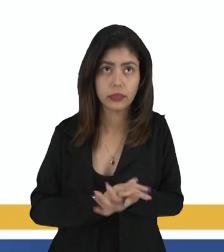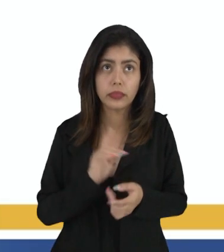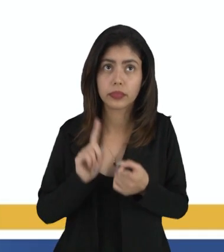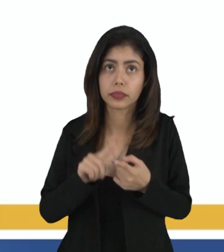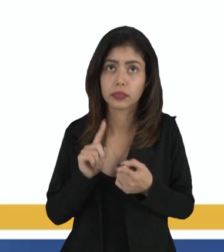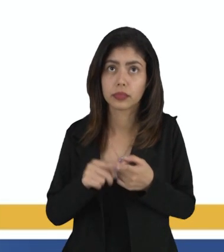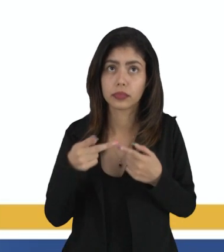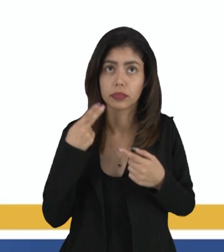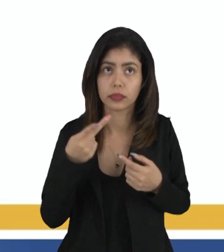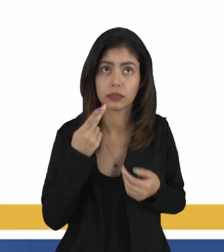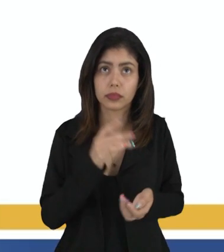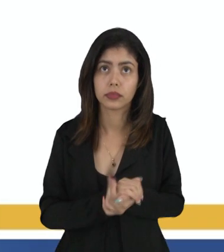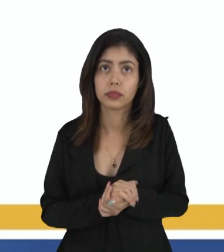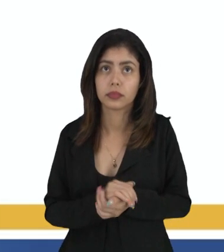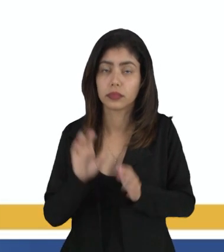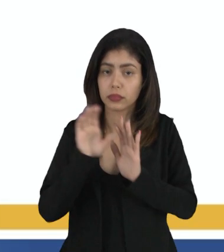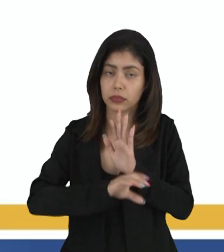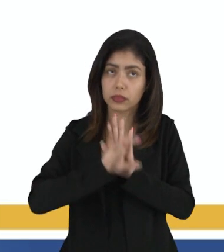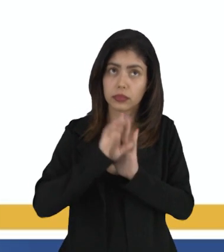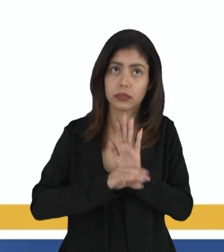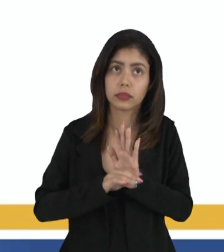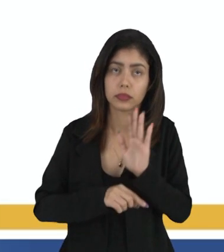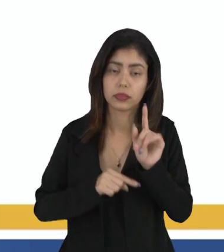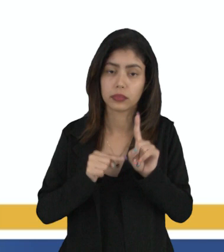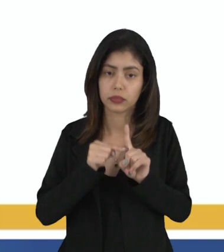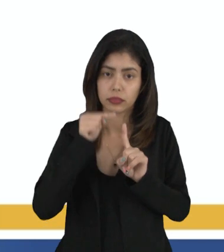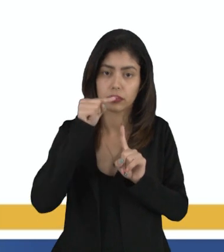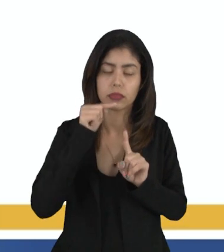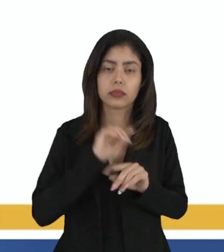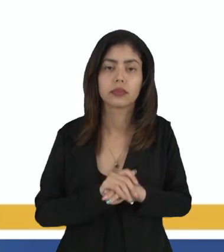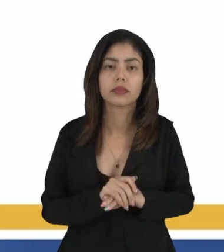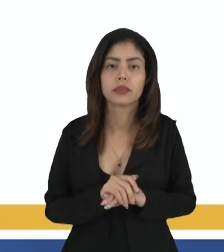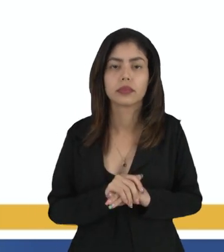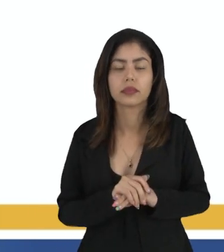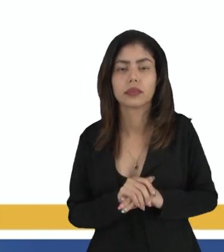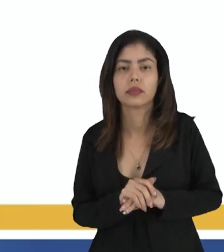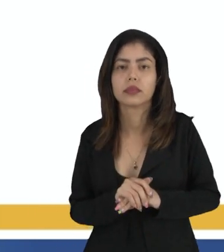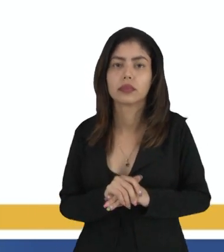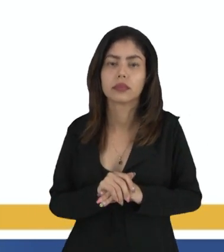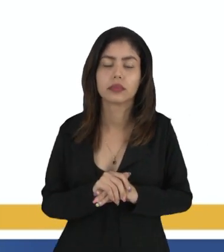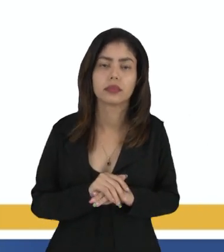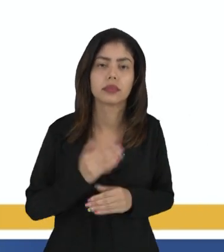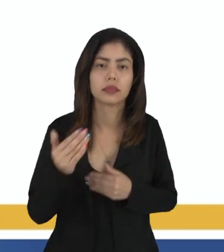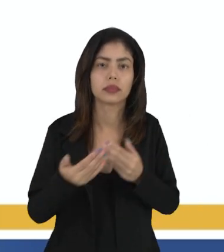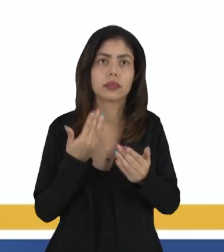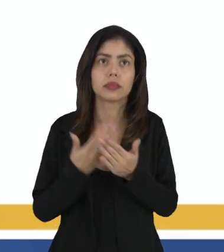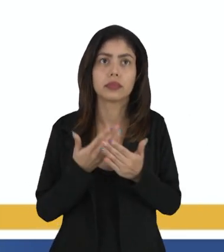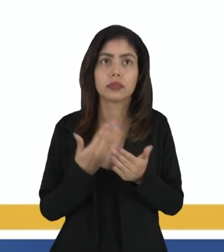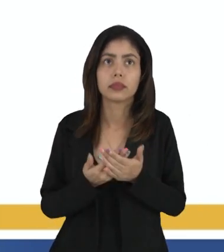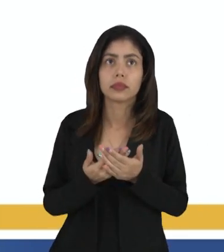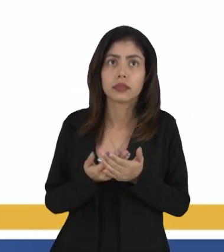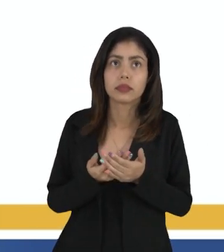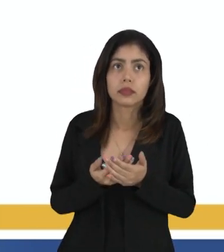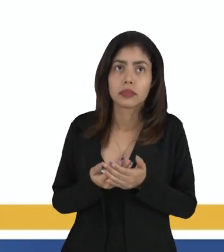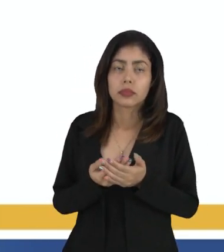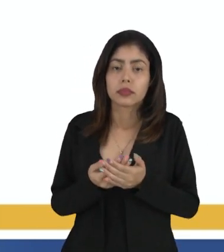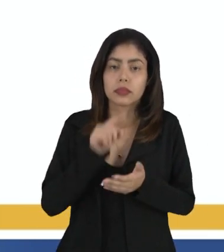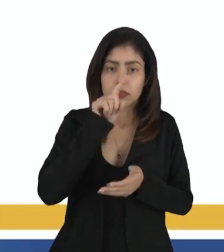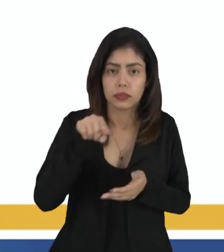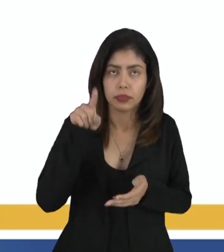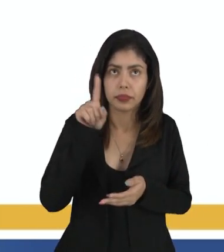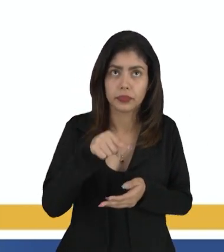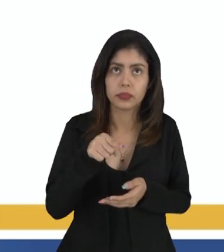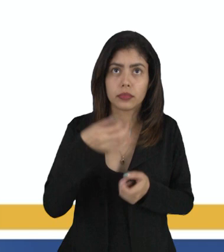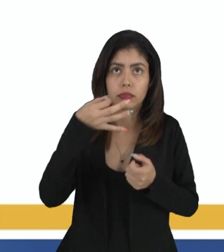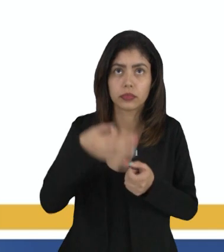A primeira questão, ela relaciona-se ao conceito de temperatura, então bem importante, porque tratamos desse conceito ao longo da aula. Diz assim: assinale